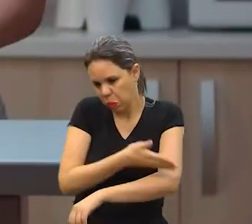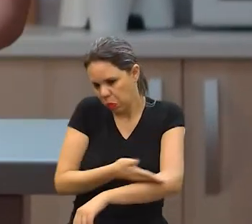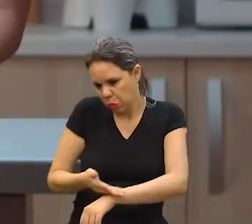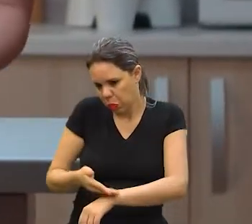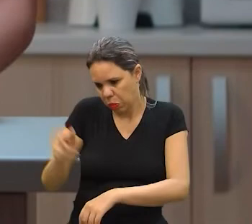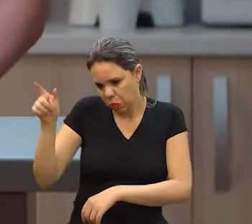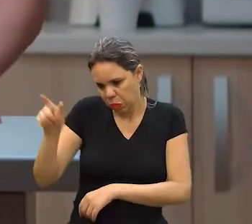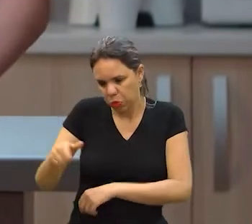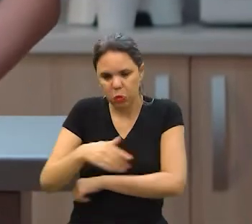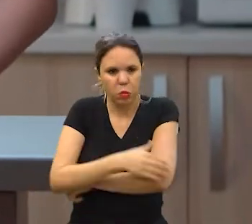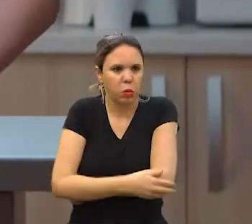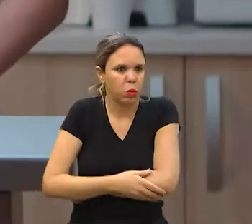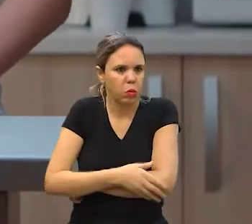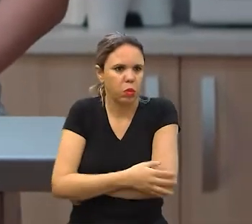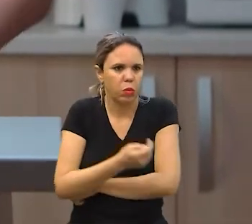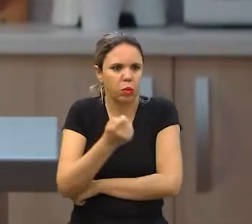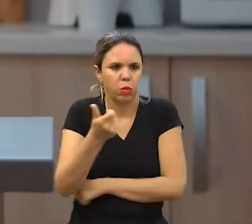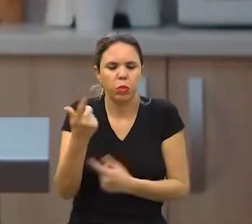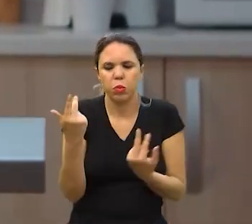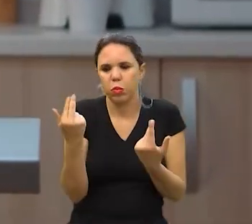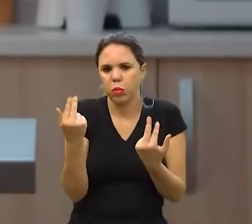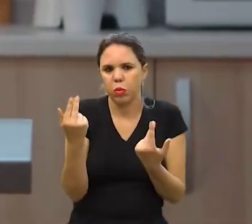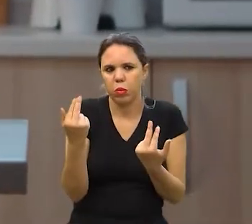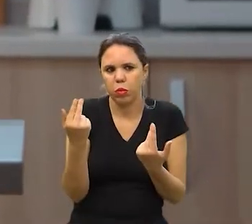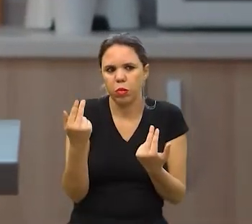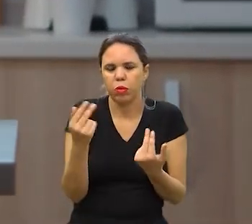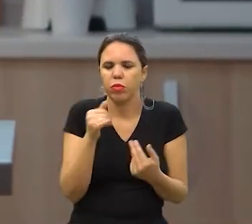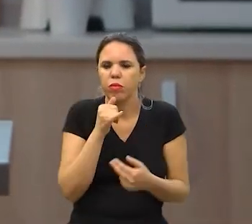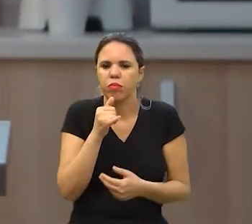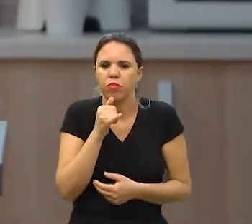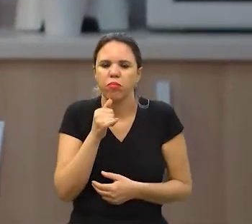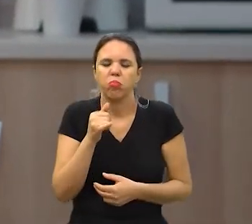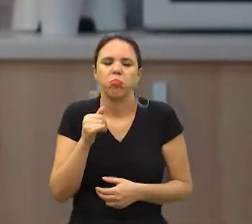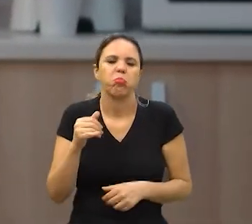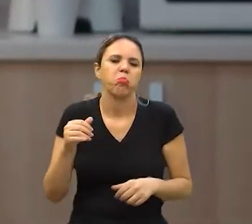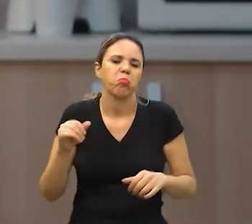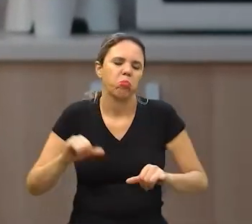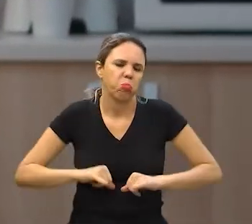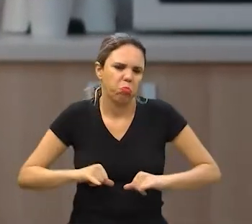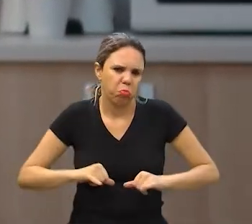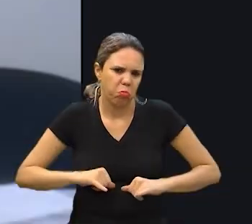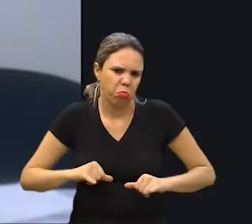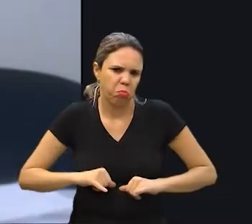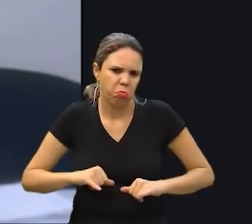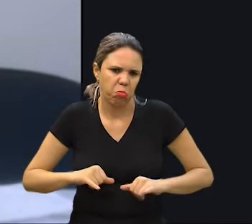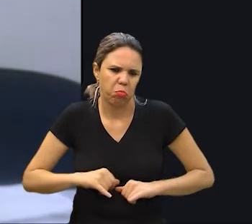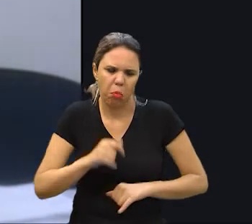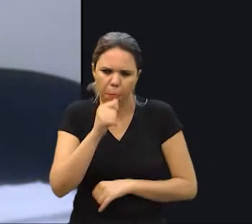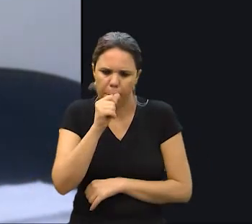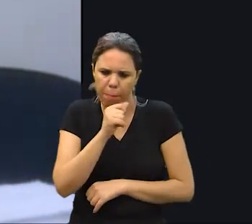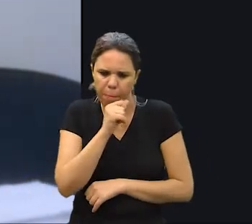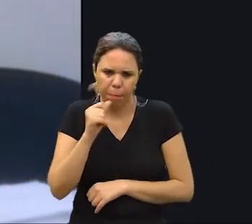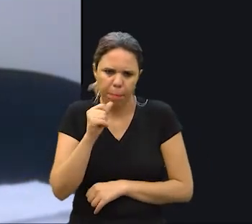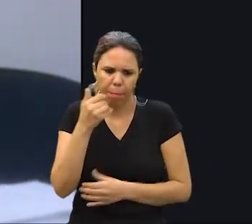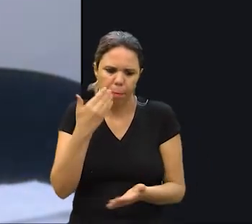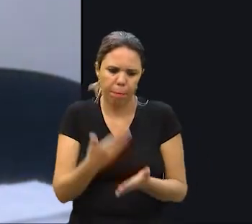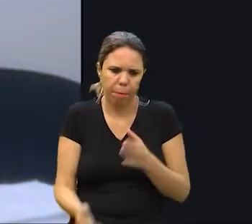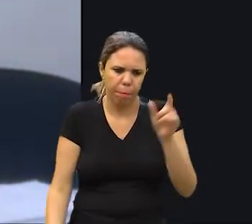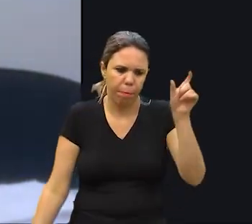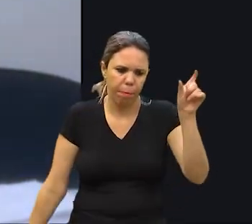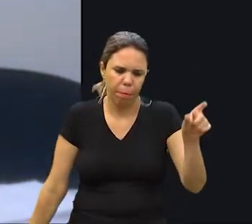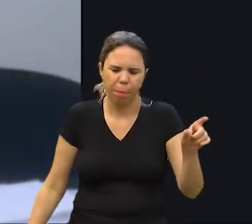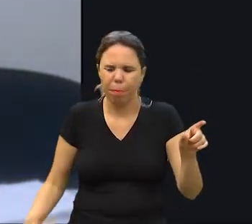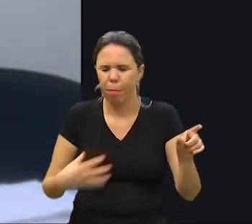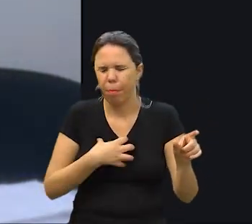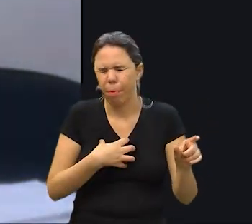hábitos. Um ciúme é quase a mesma coisa que um luto invertido. Quando você perde uma pessoa, você